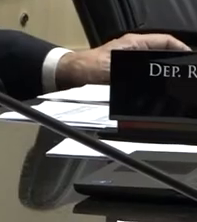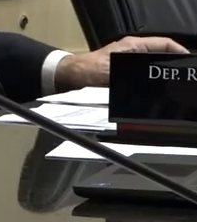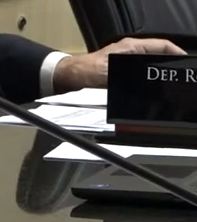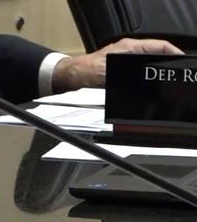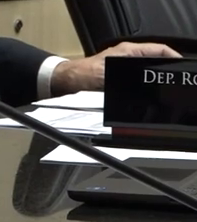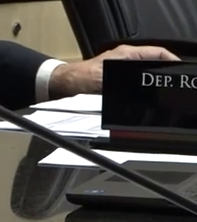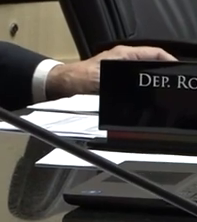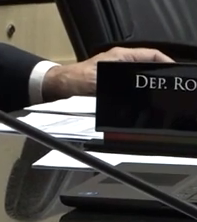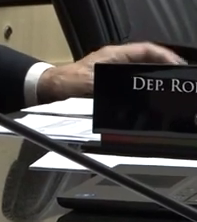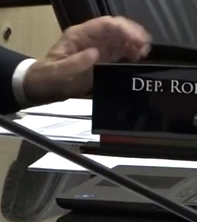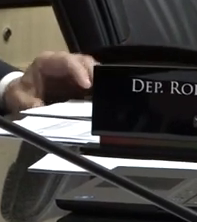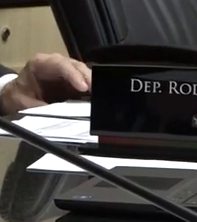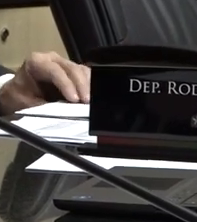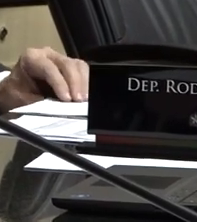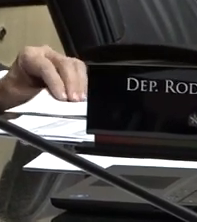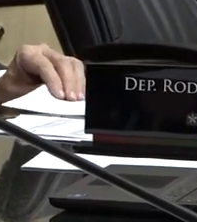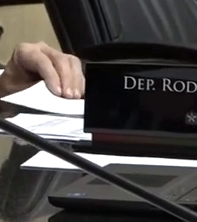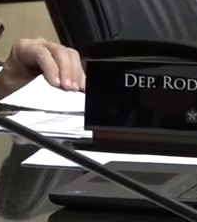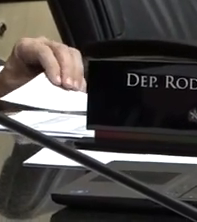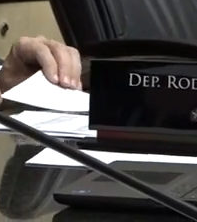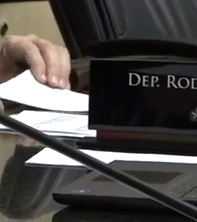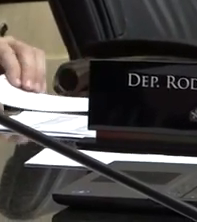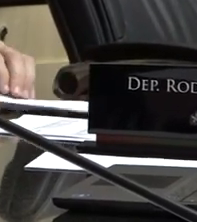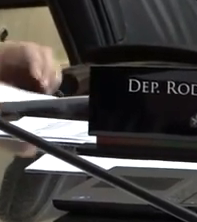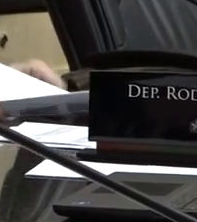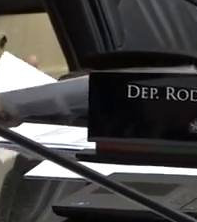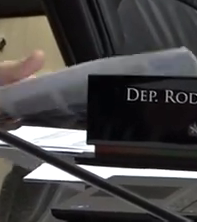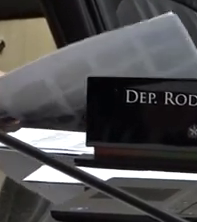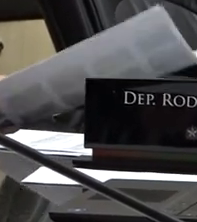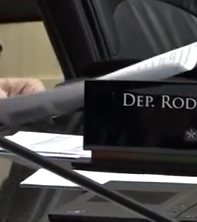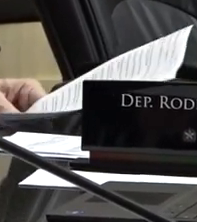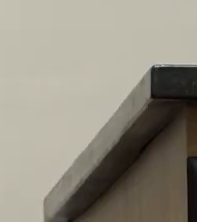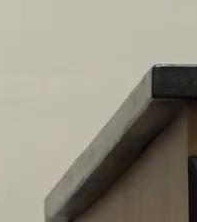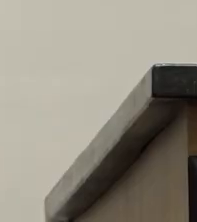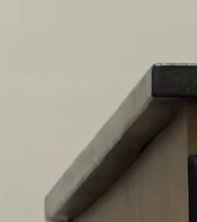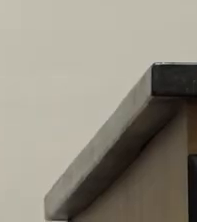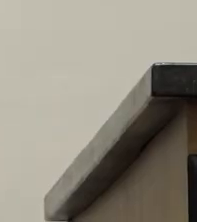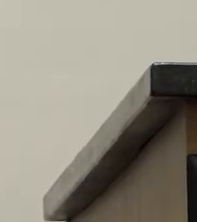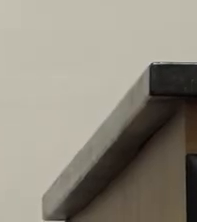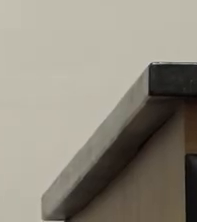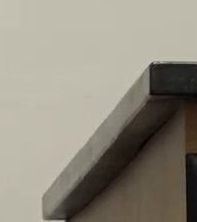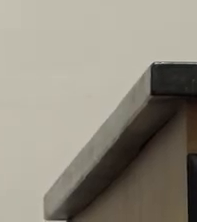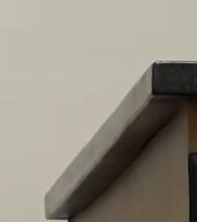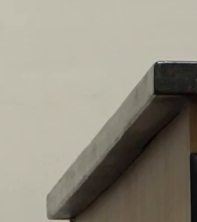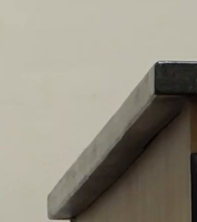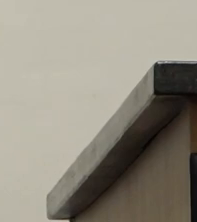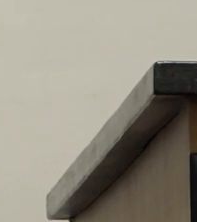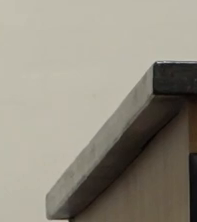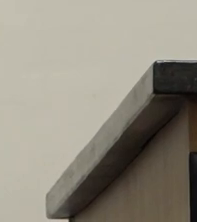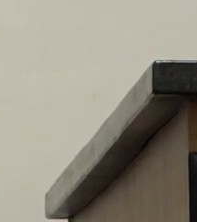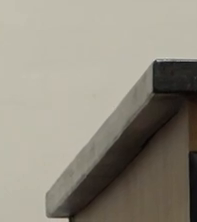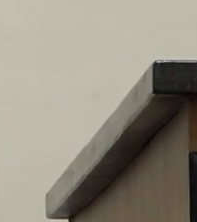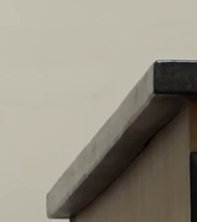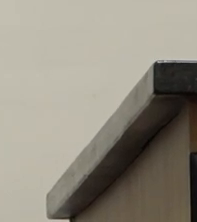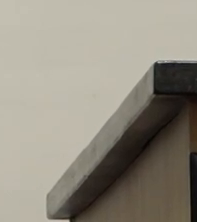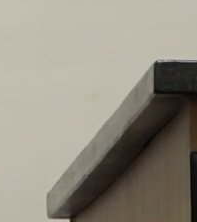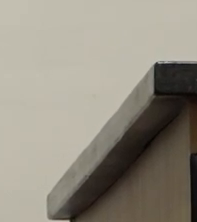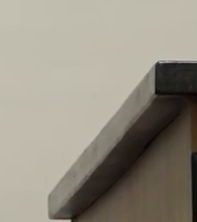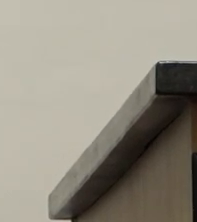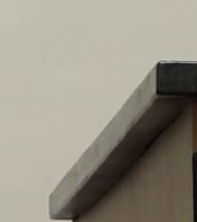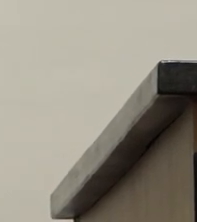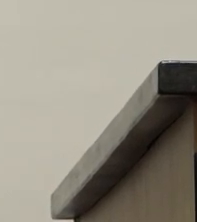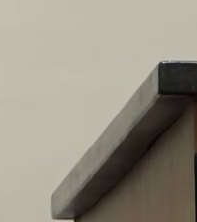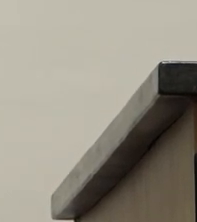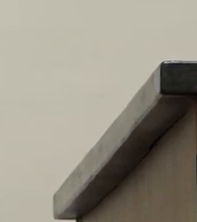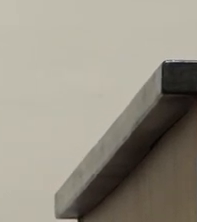o deputado Carlos Humberto deu início aos pronunciamentos da sessão desta quarta-feira 5 de Julho ele criticou